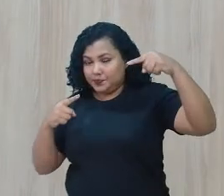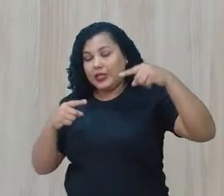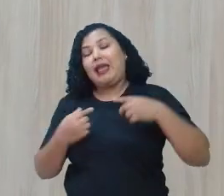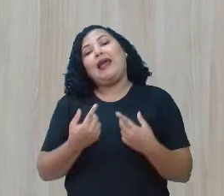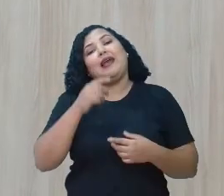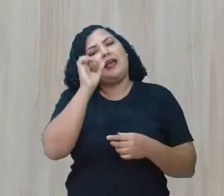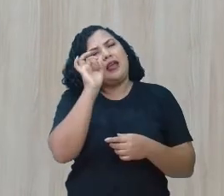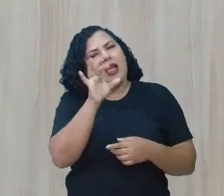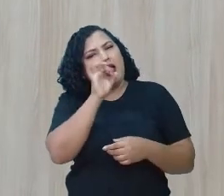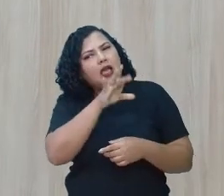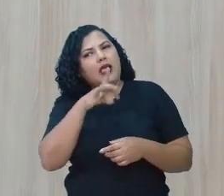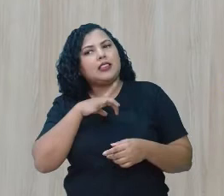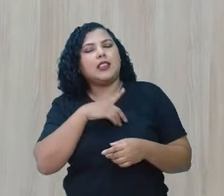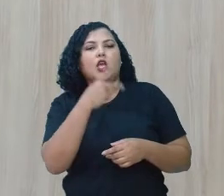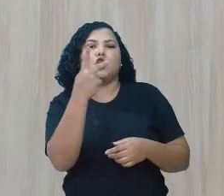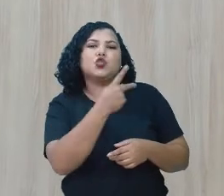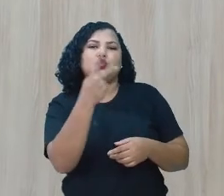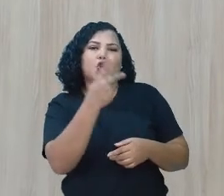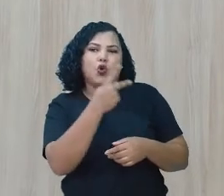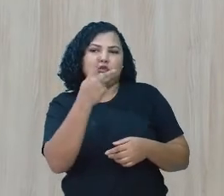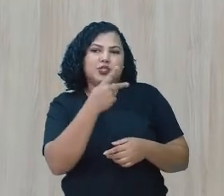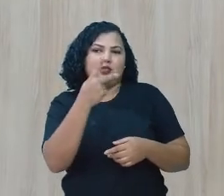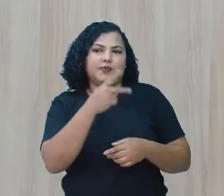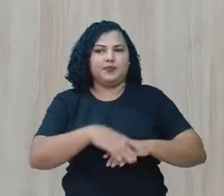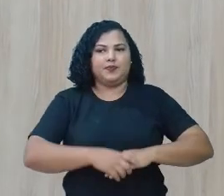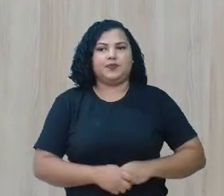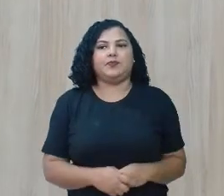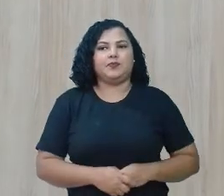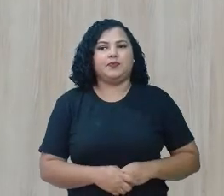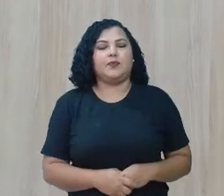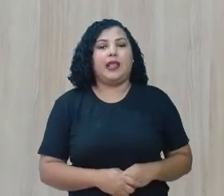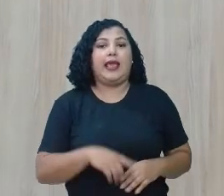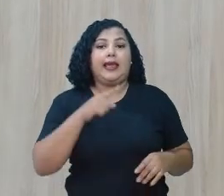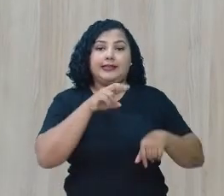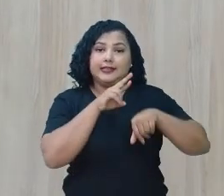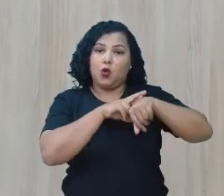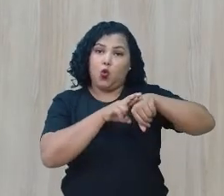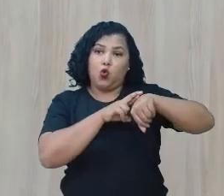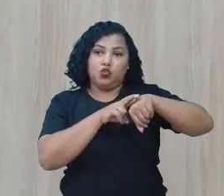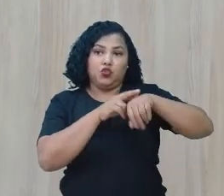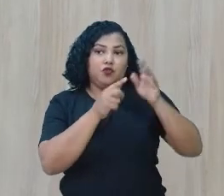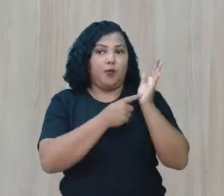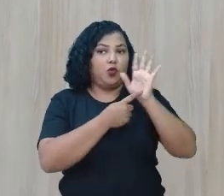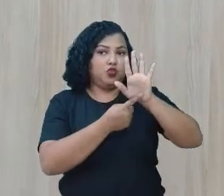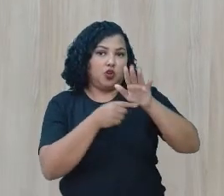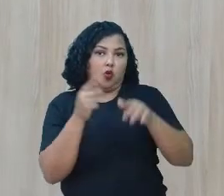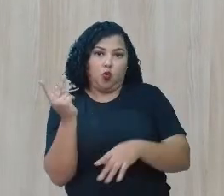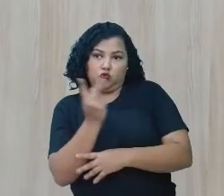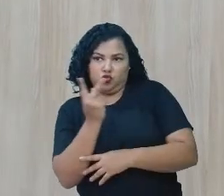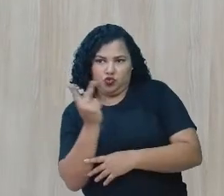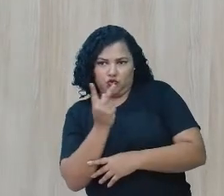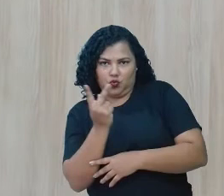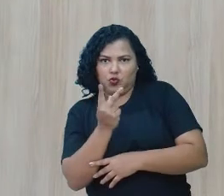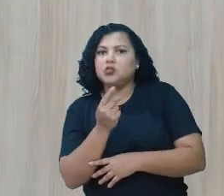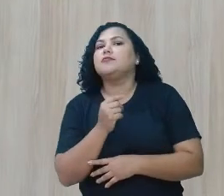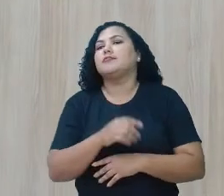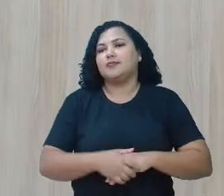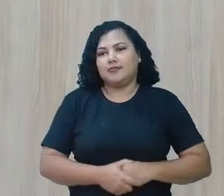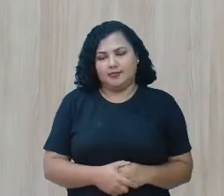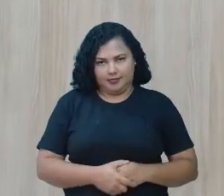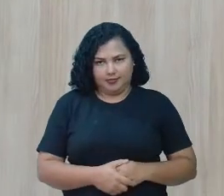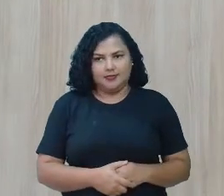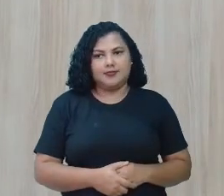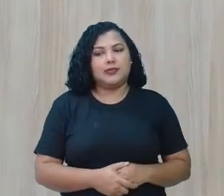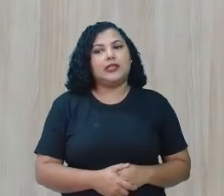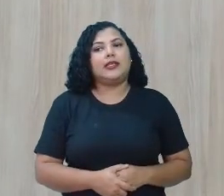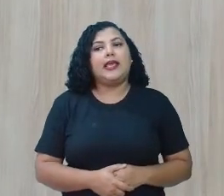cada ângulo tem 2 ângulos adjacentes, tá joia? Esse ângulo aí roxinho eu coloquei aí para você, ó. Esse ângulo e esse são